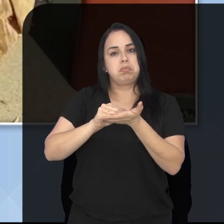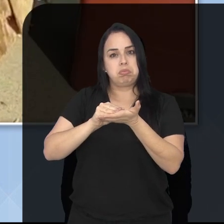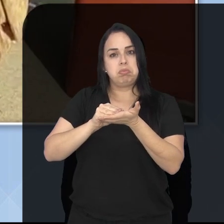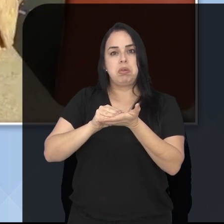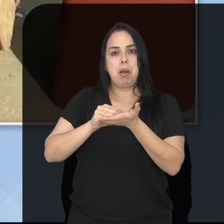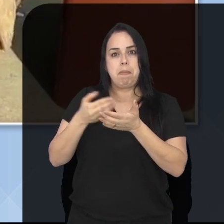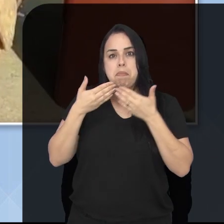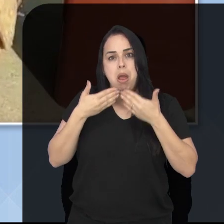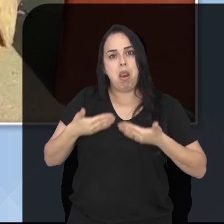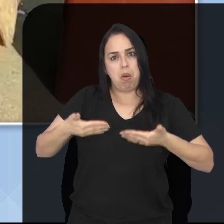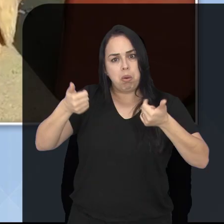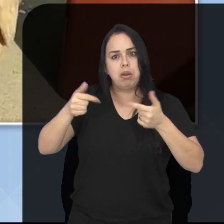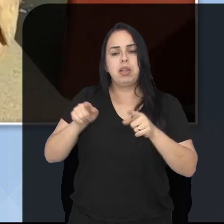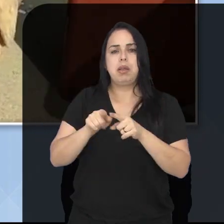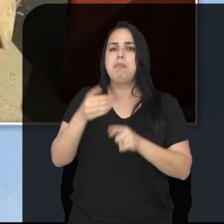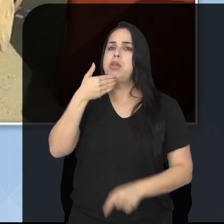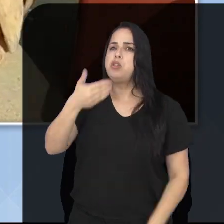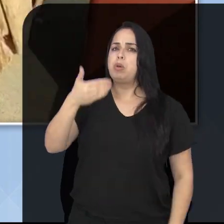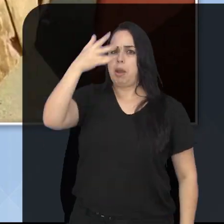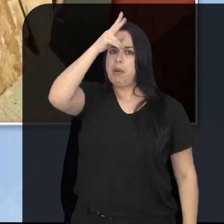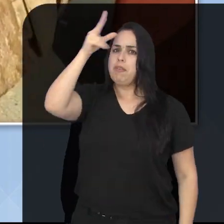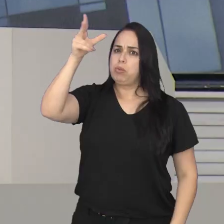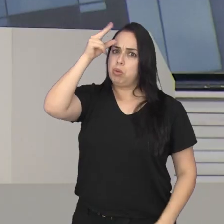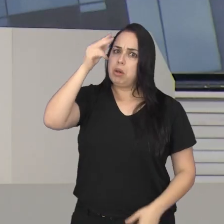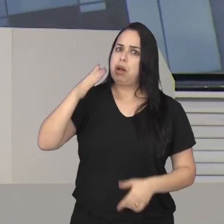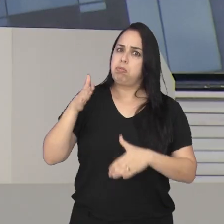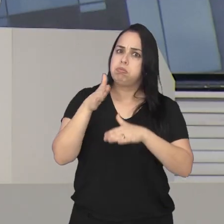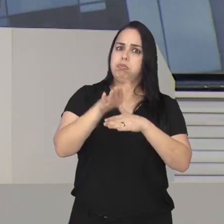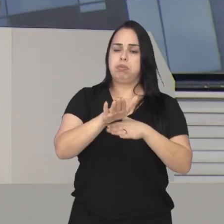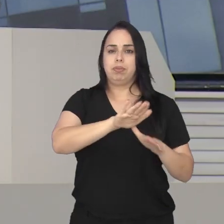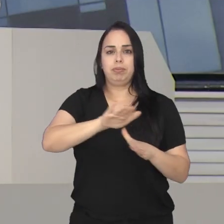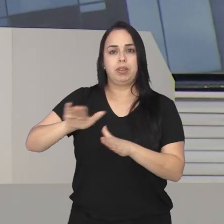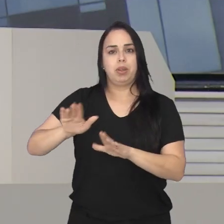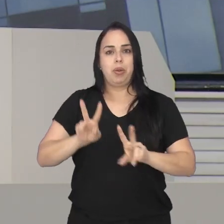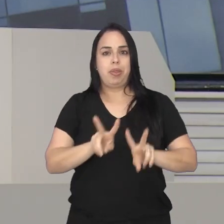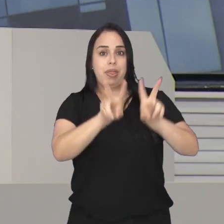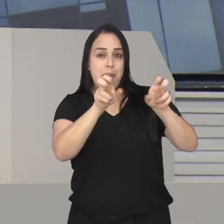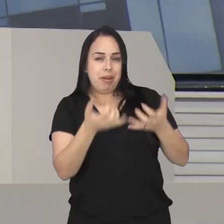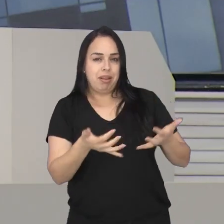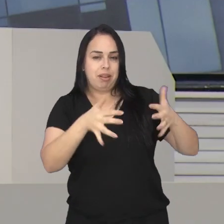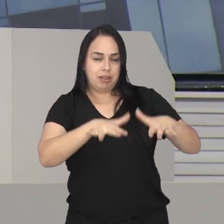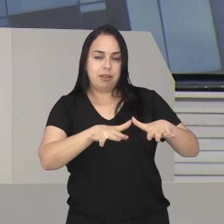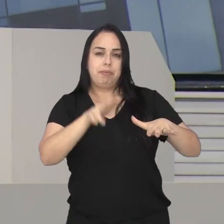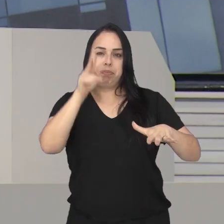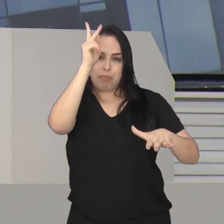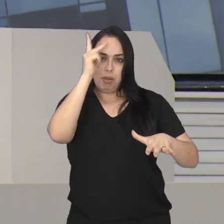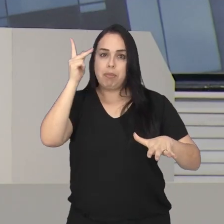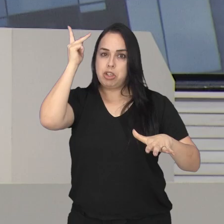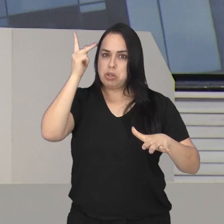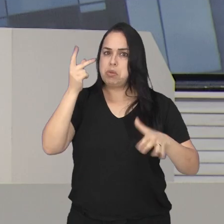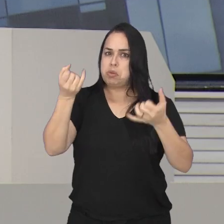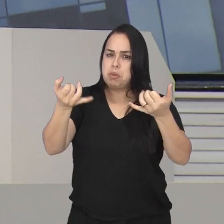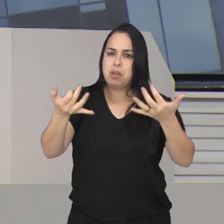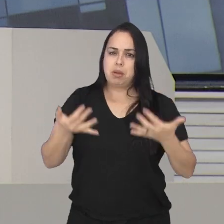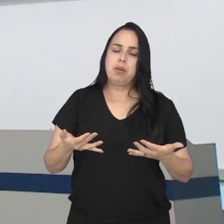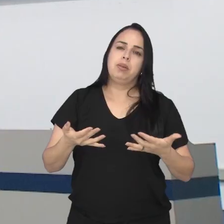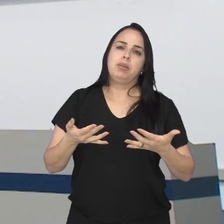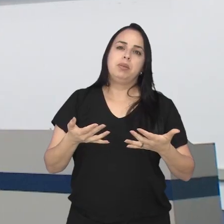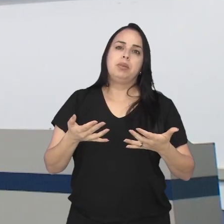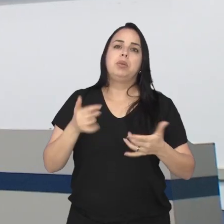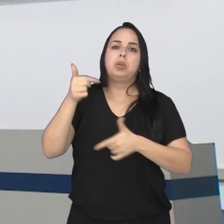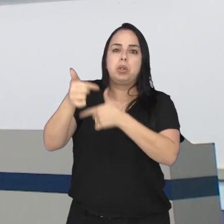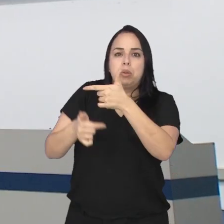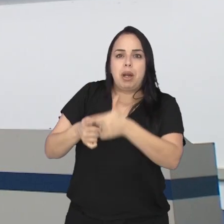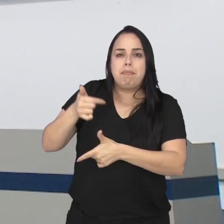e pediu providências por parte da Prefeitura e o assunto da inclusão fez parte da fala do vereador Fernando Petite